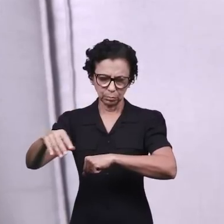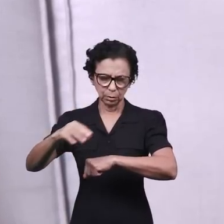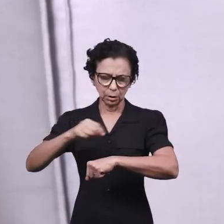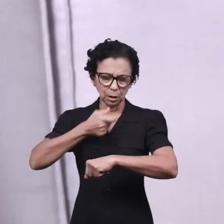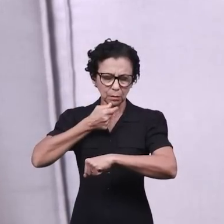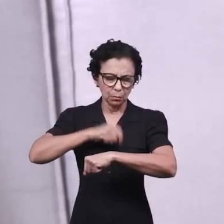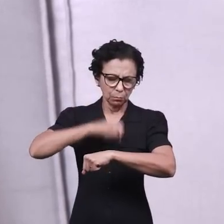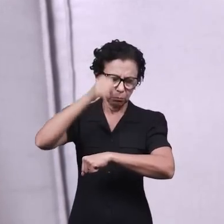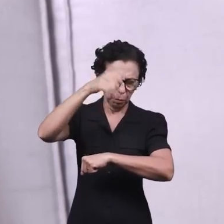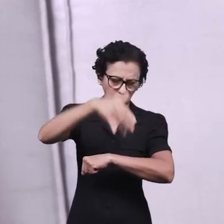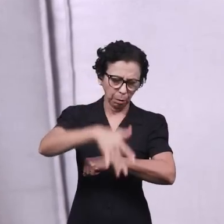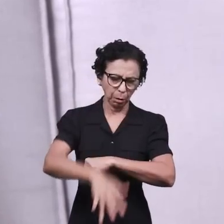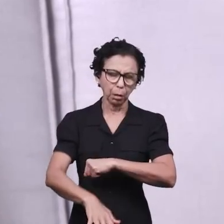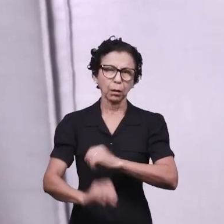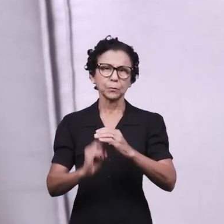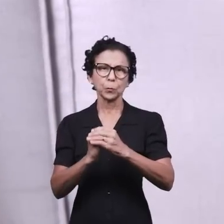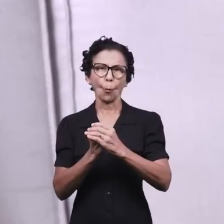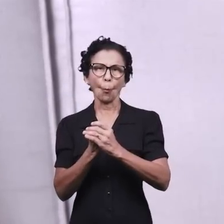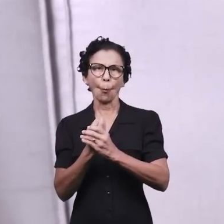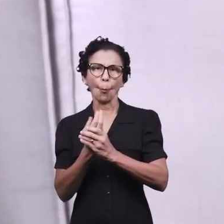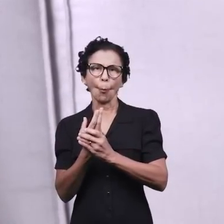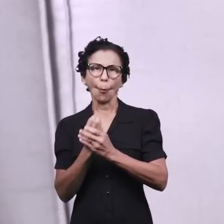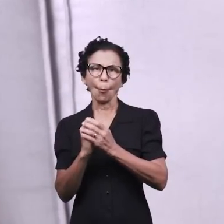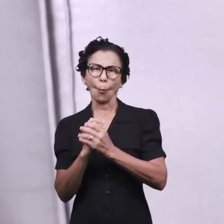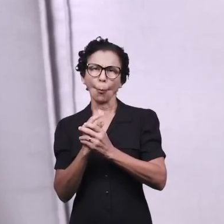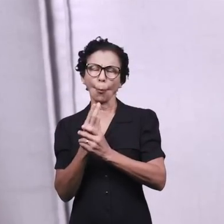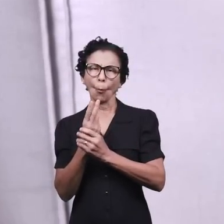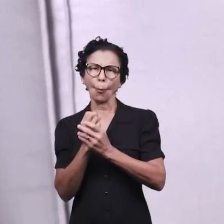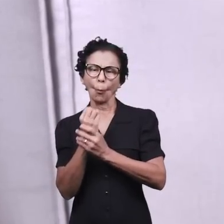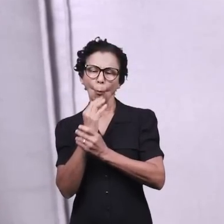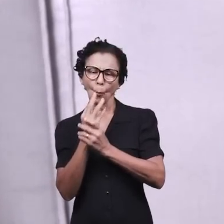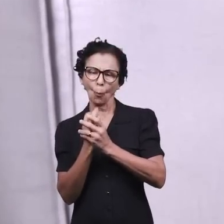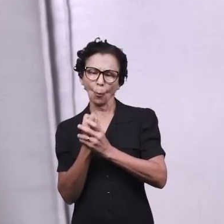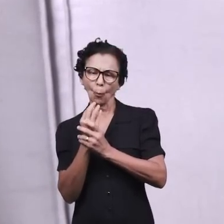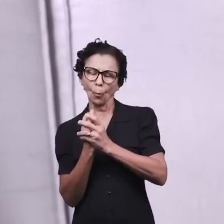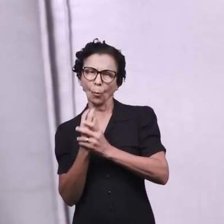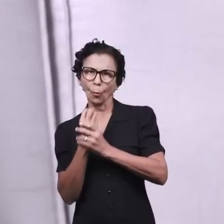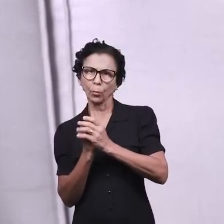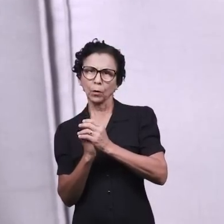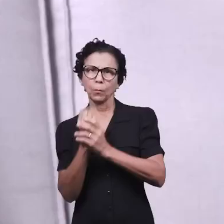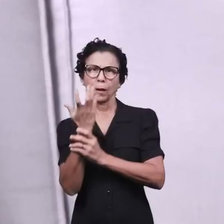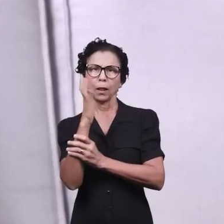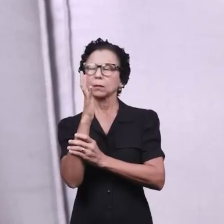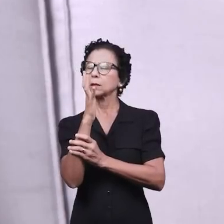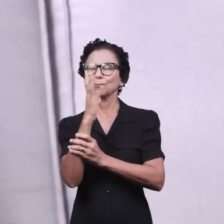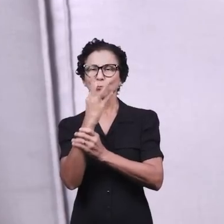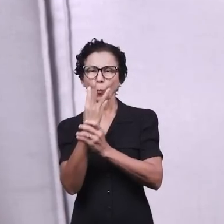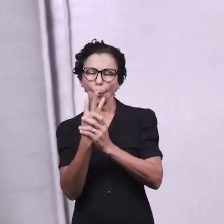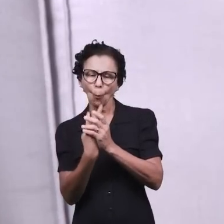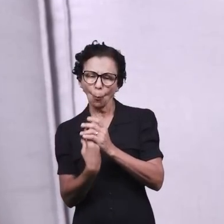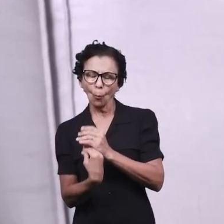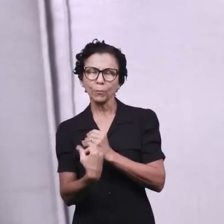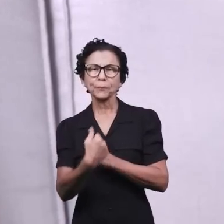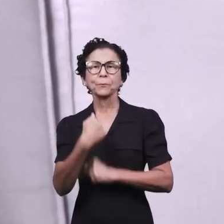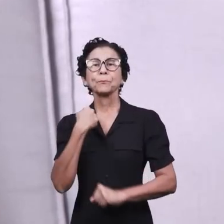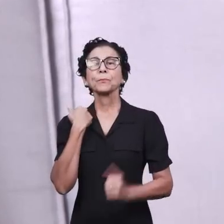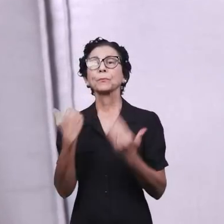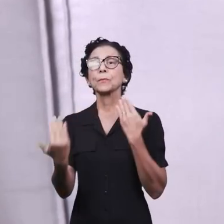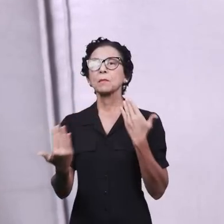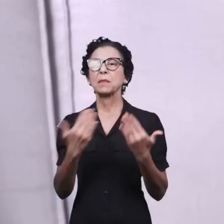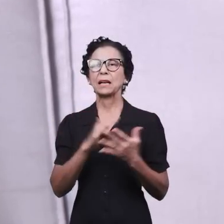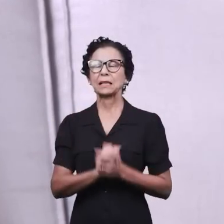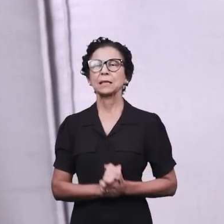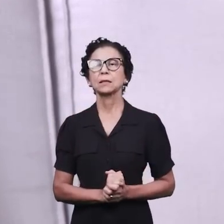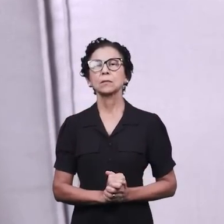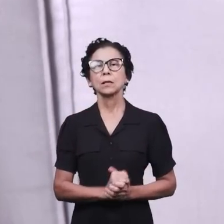funda, mas não tinha crescimento por causa dos pedregais, então a raiz não penetrava, né, na terra. Então, isso eram crentes mal formados,